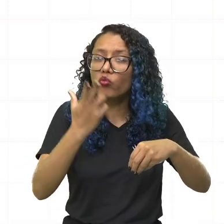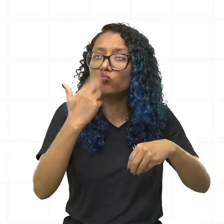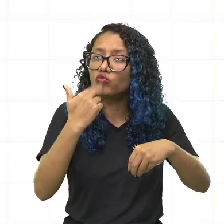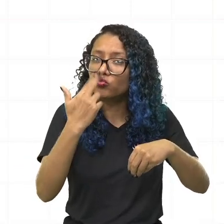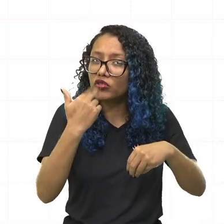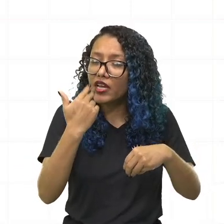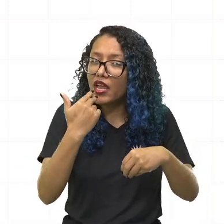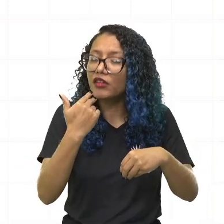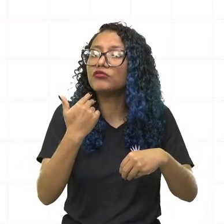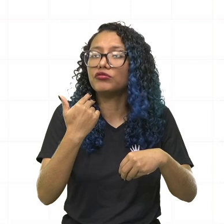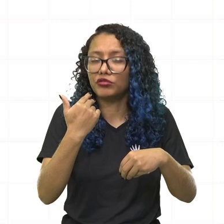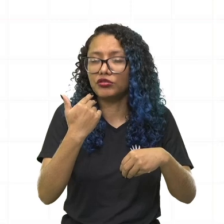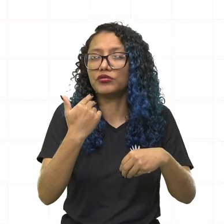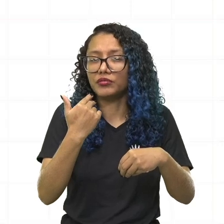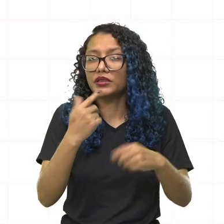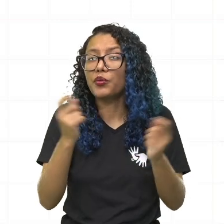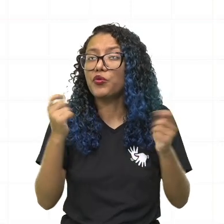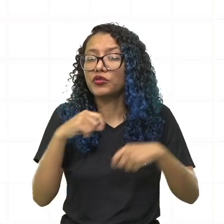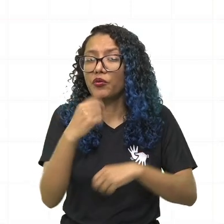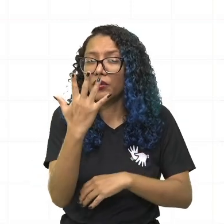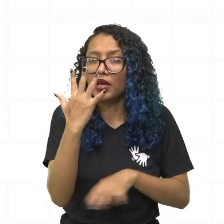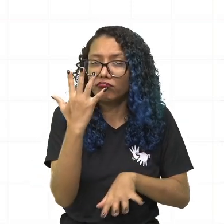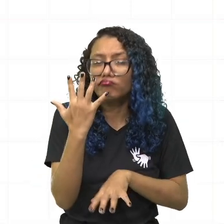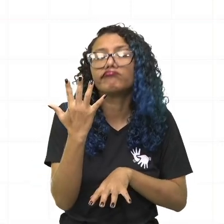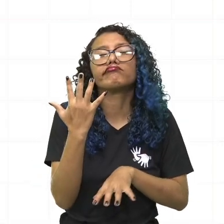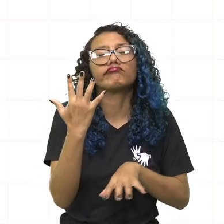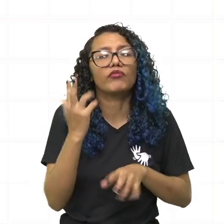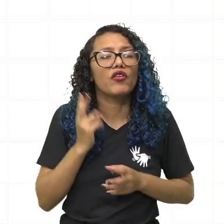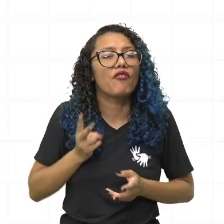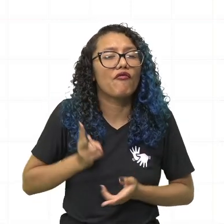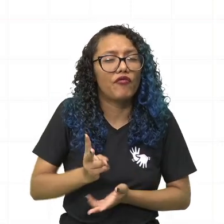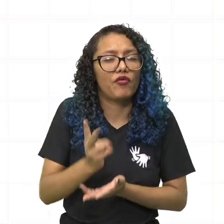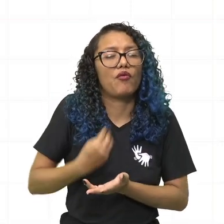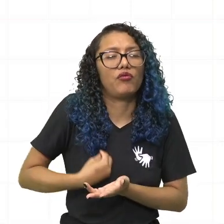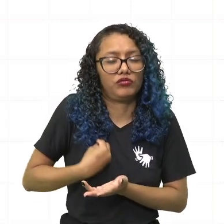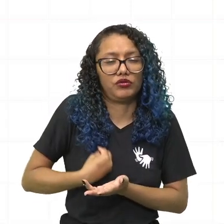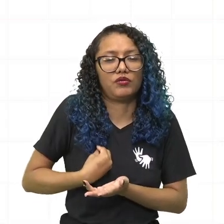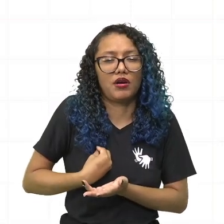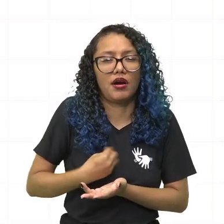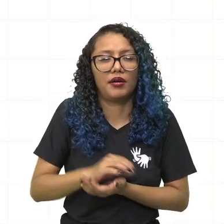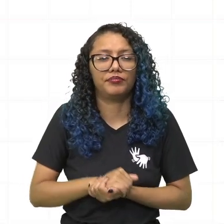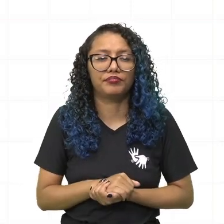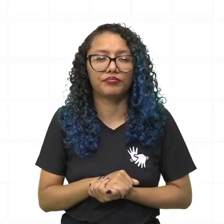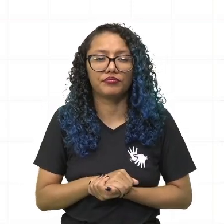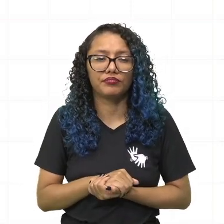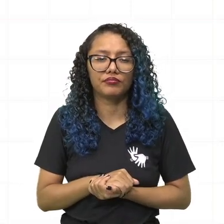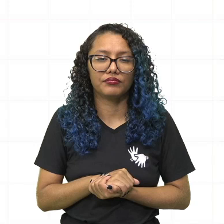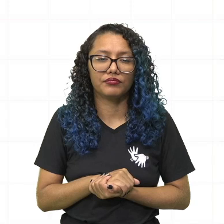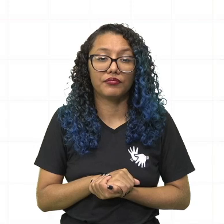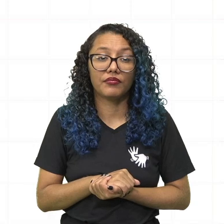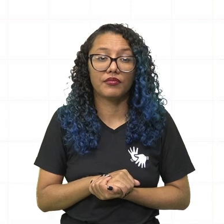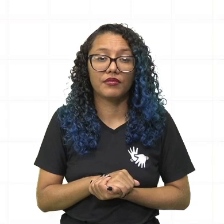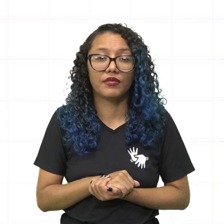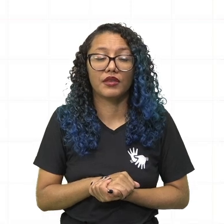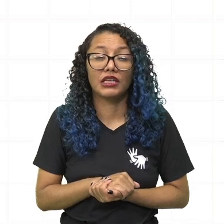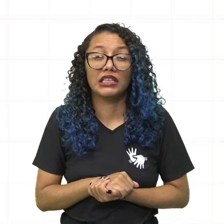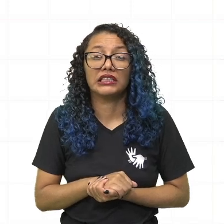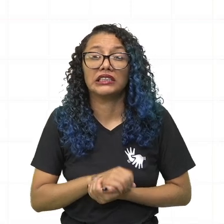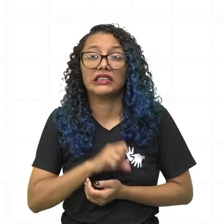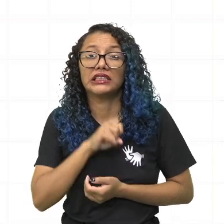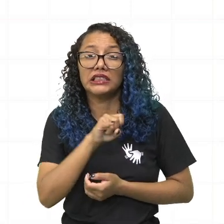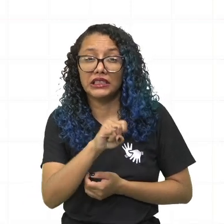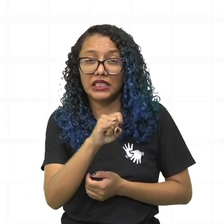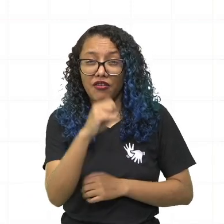as plantas poderem sobreviver. Então a gente observa que se tirar a floresta dessas áreas ali vai ser